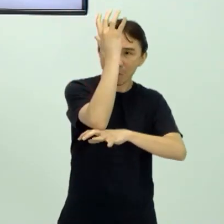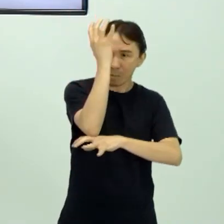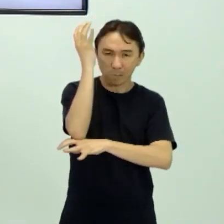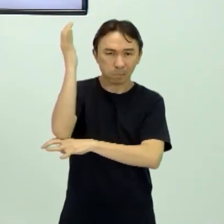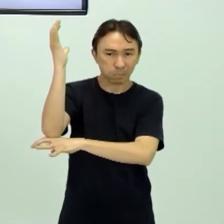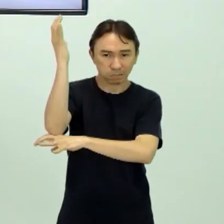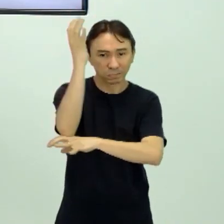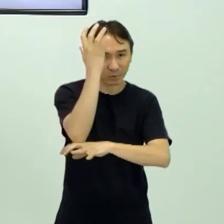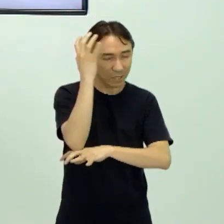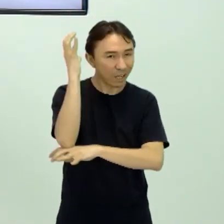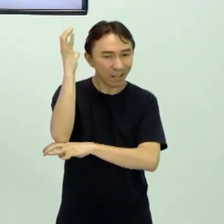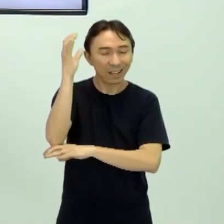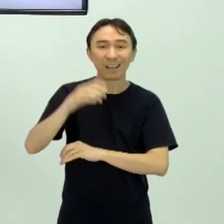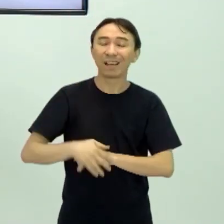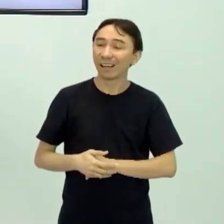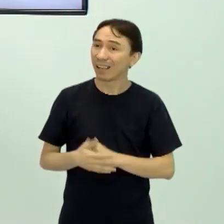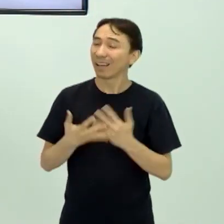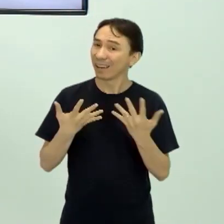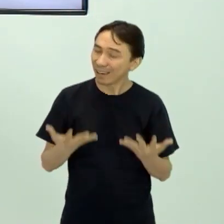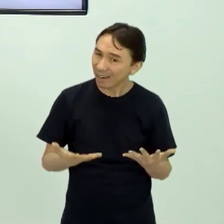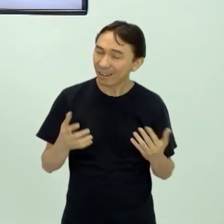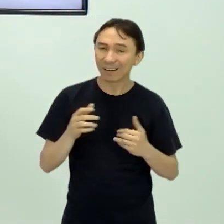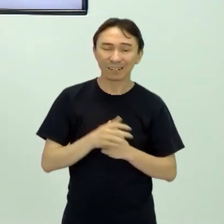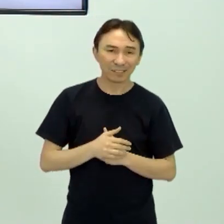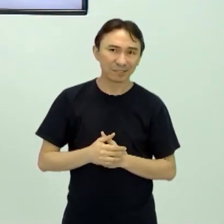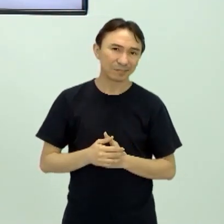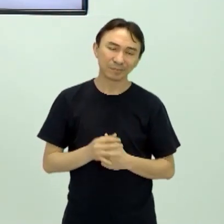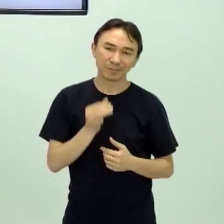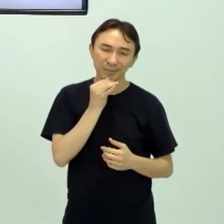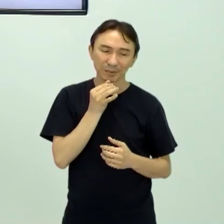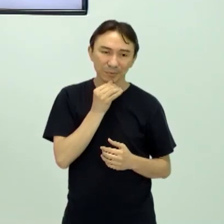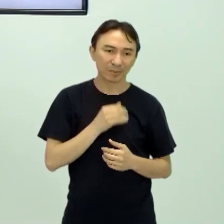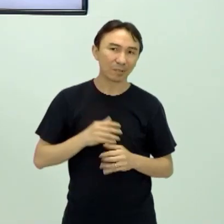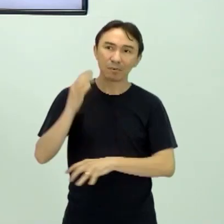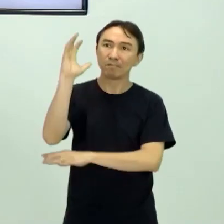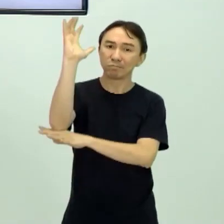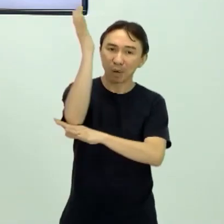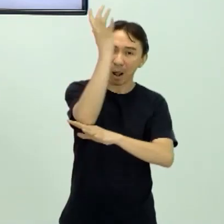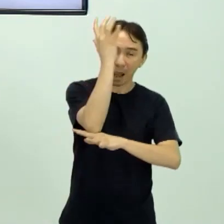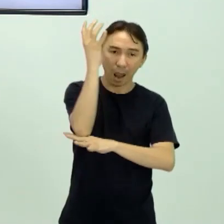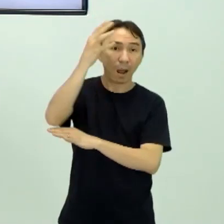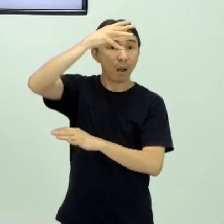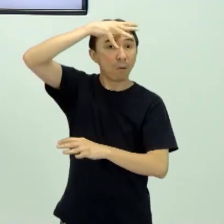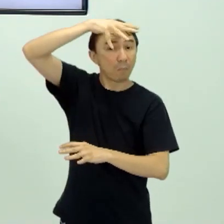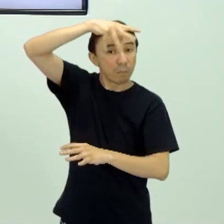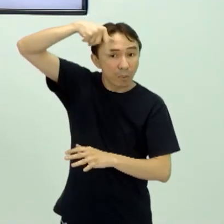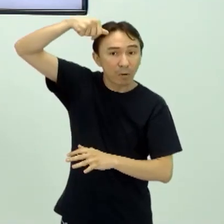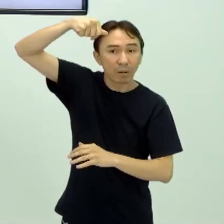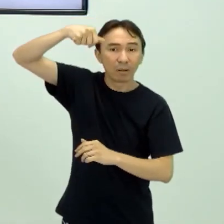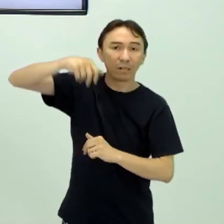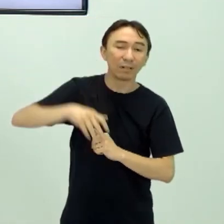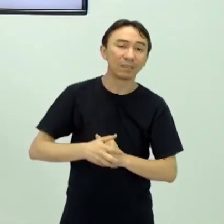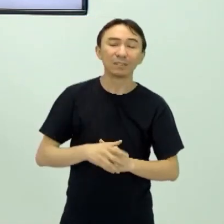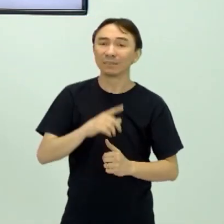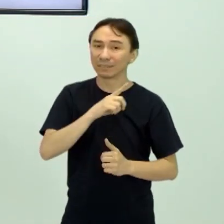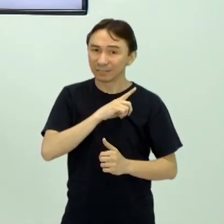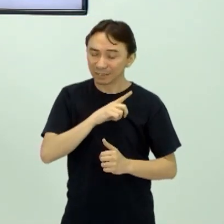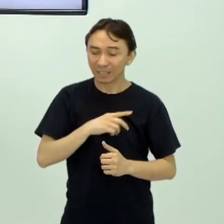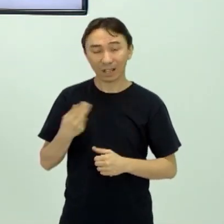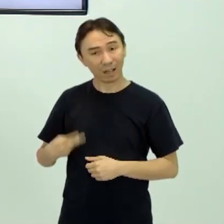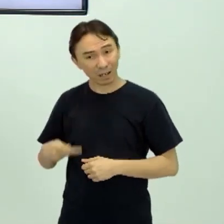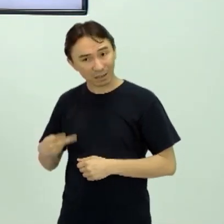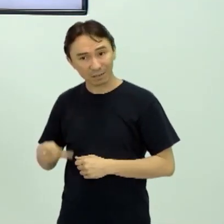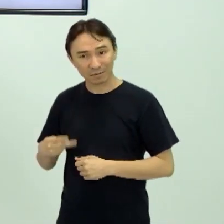unidades de conservação, né? Citei a floresta amazônica como tendo aí boa parte aí dos SNUCs que nós temos aqui no